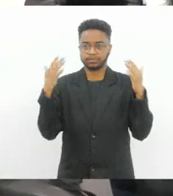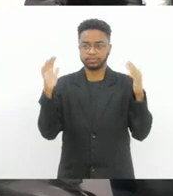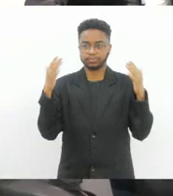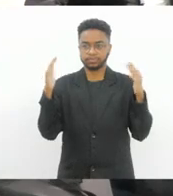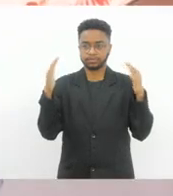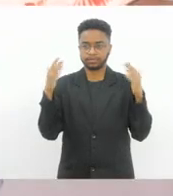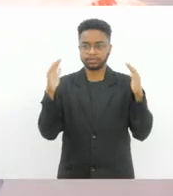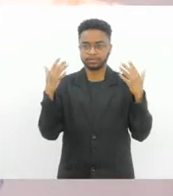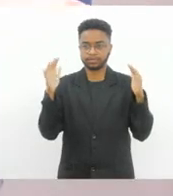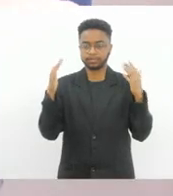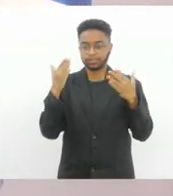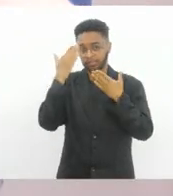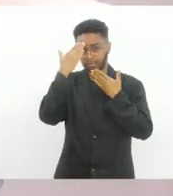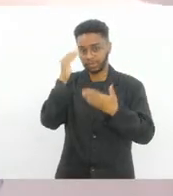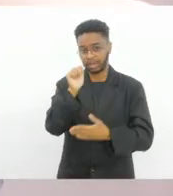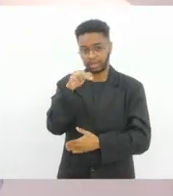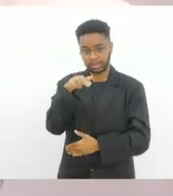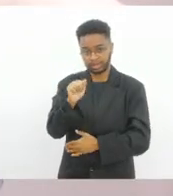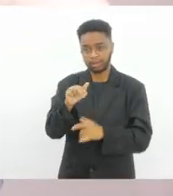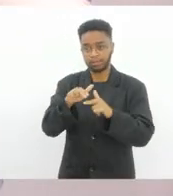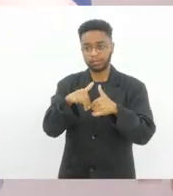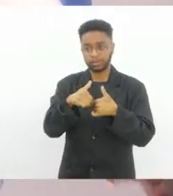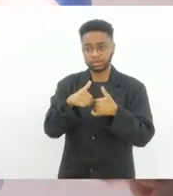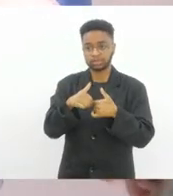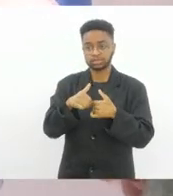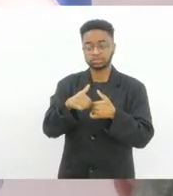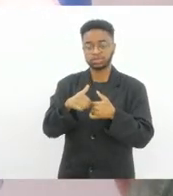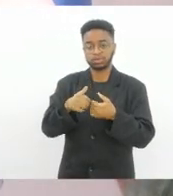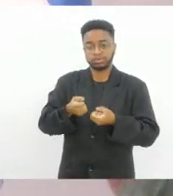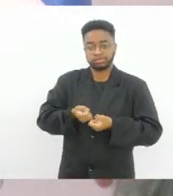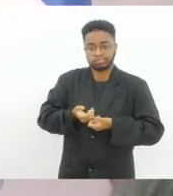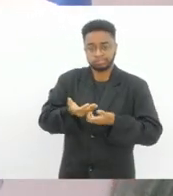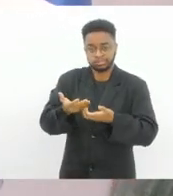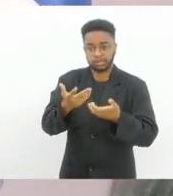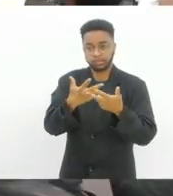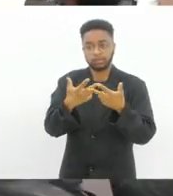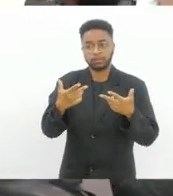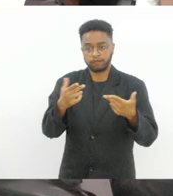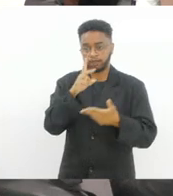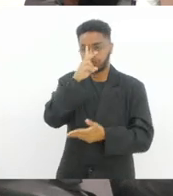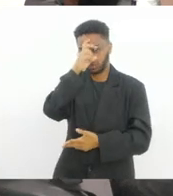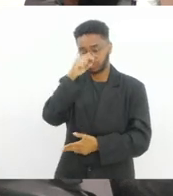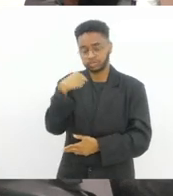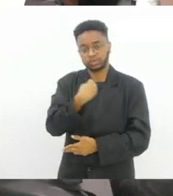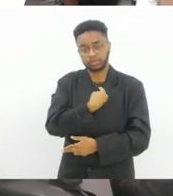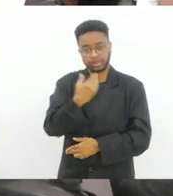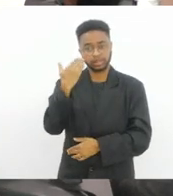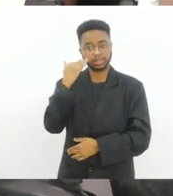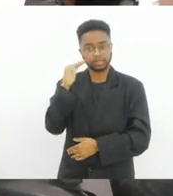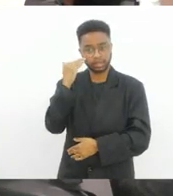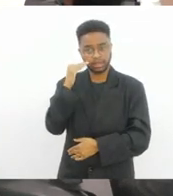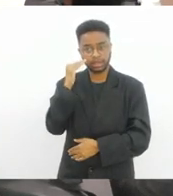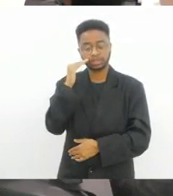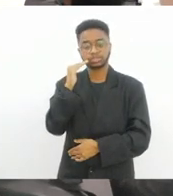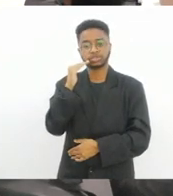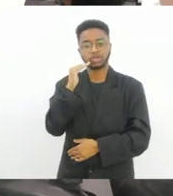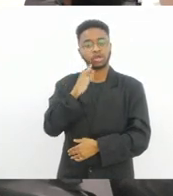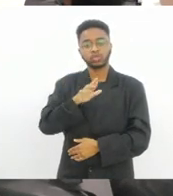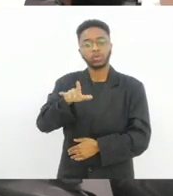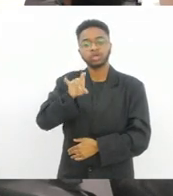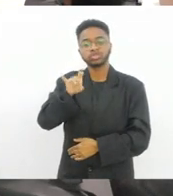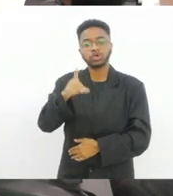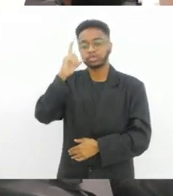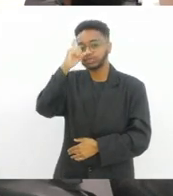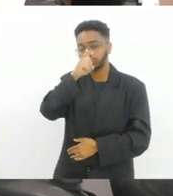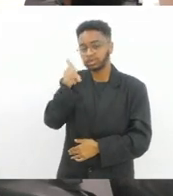Muito obrigada, Ana, pelo seu relato forte. A gente entende não só as dificuldades que